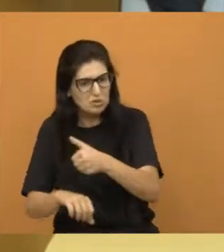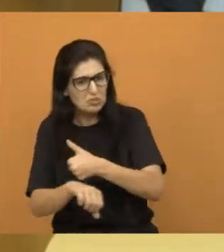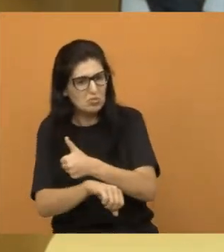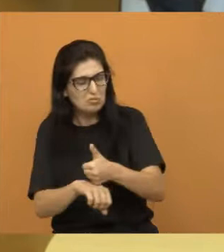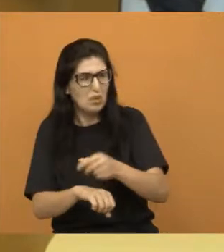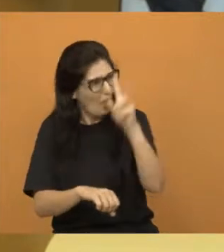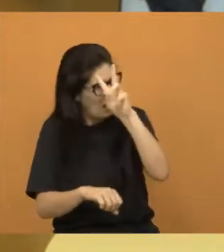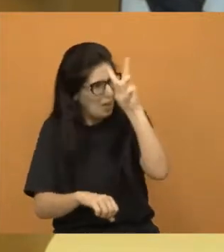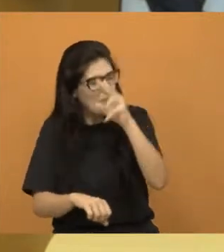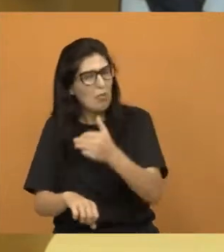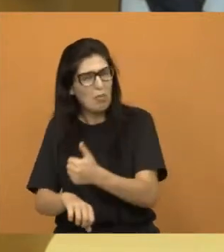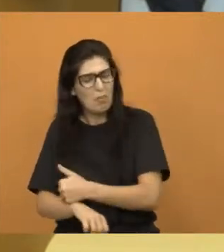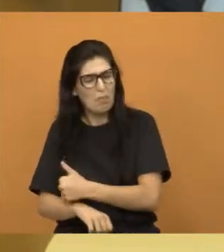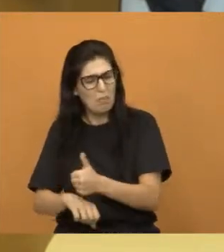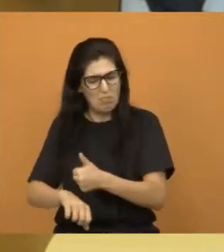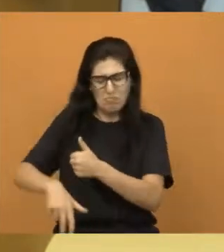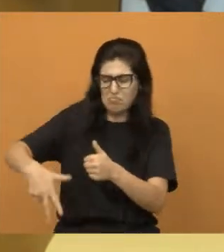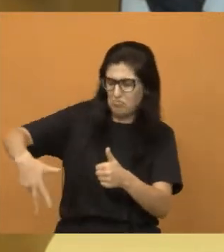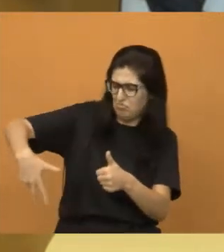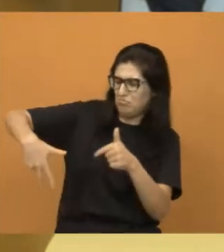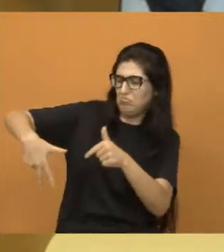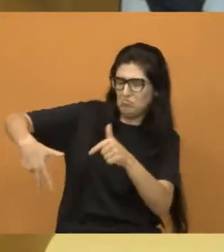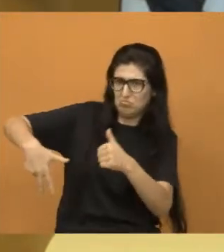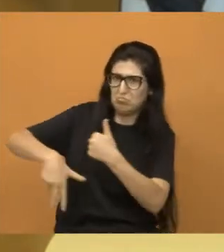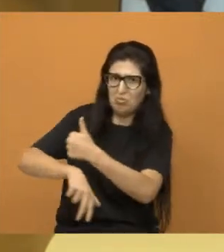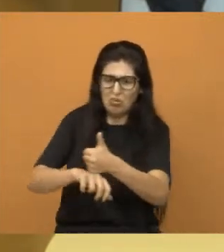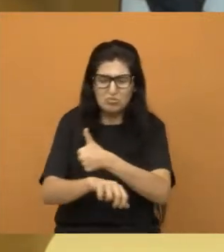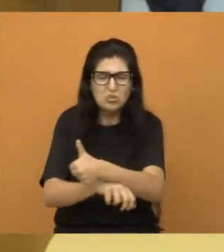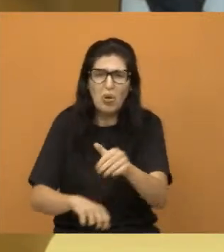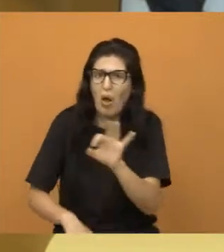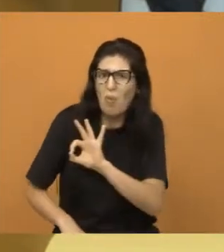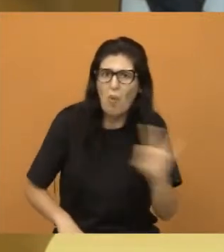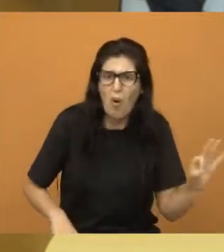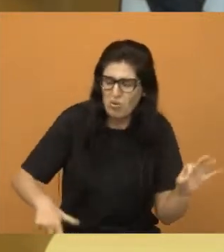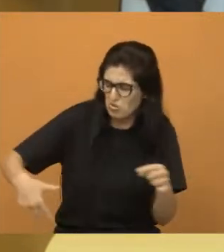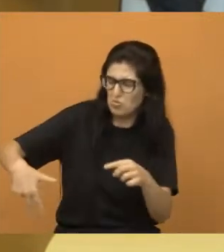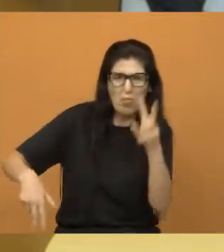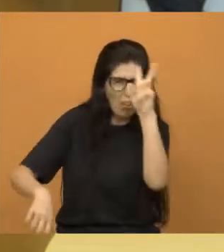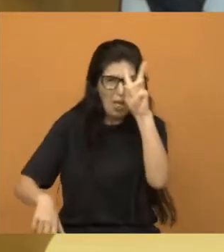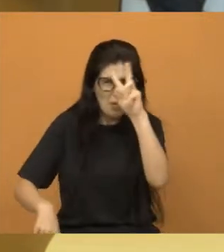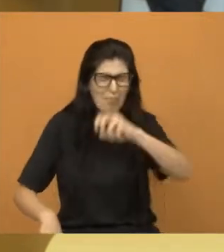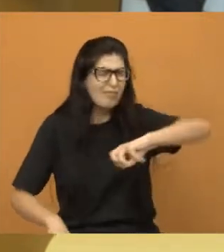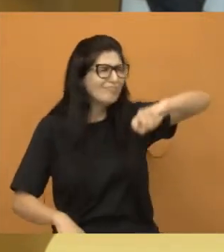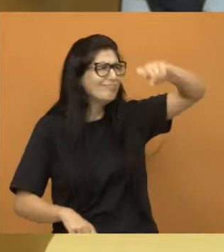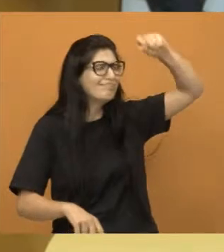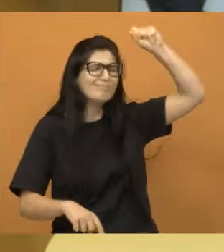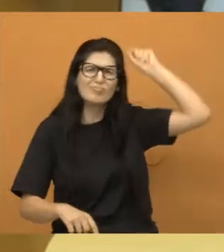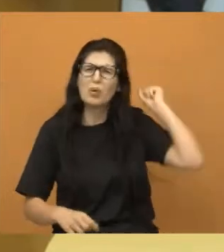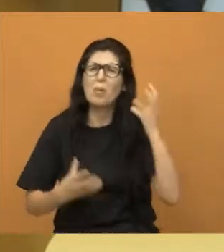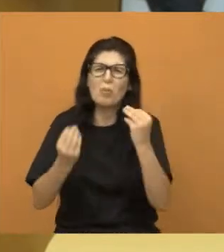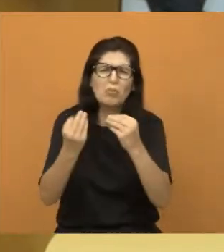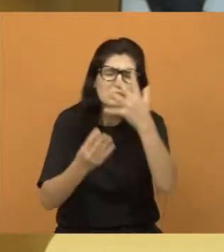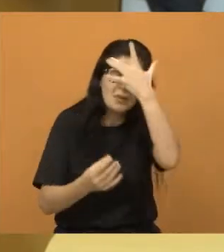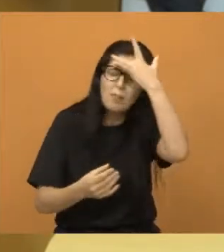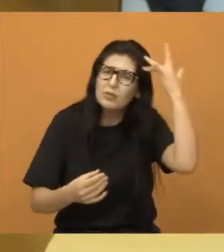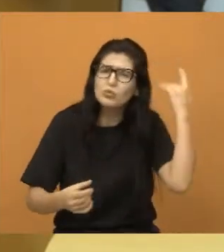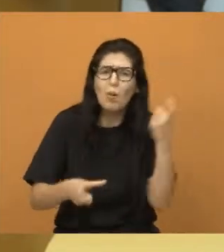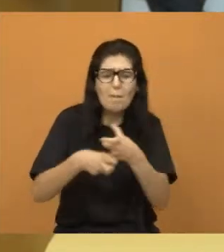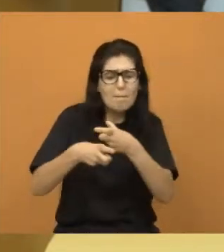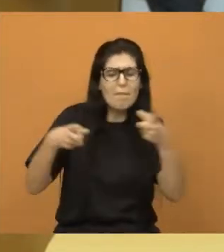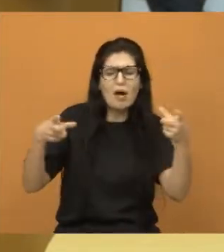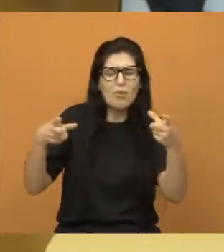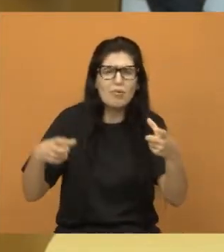que... Esse é o servidor, né? São muitos, né? Poderia ficar aqui, né? Eu diria até a maioria, a